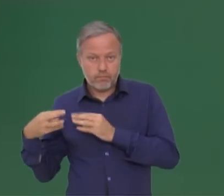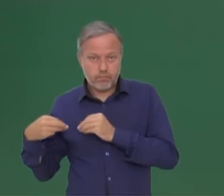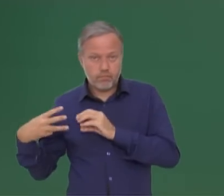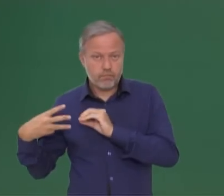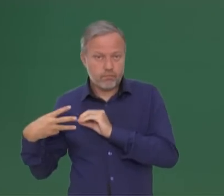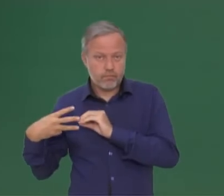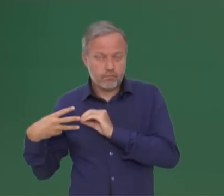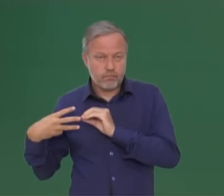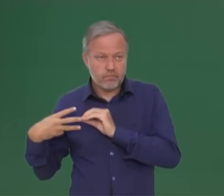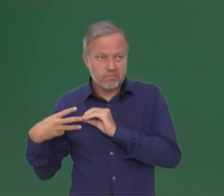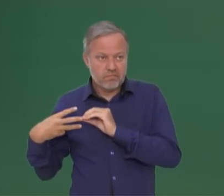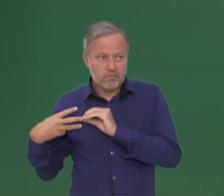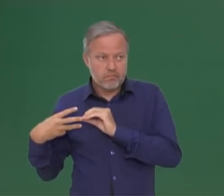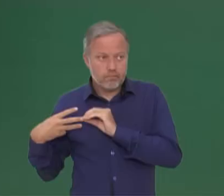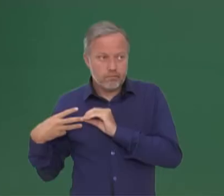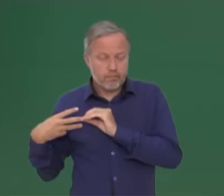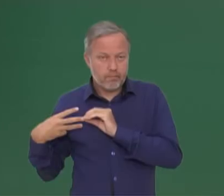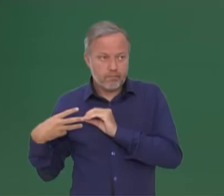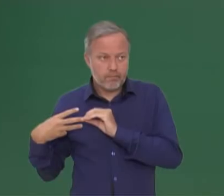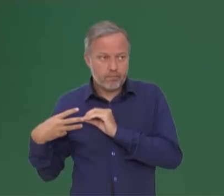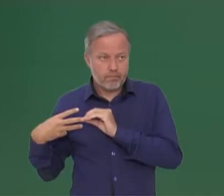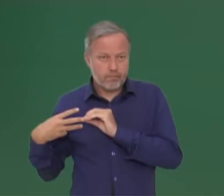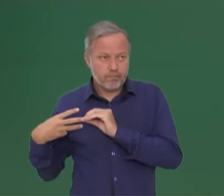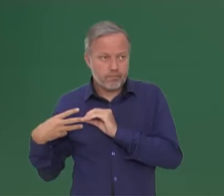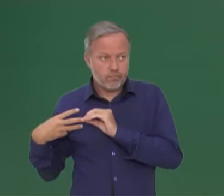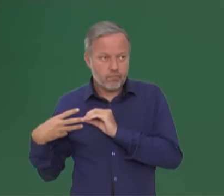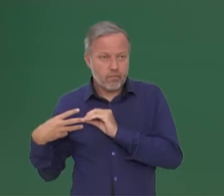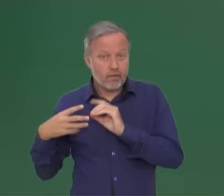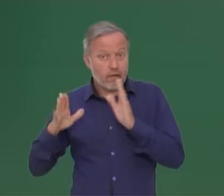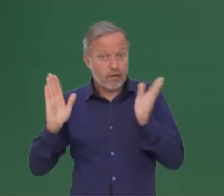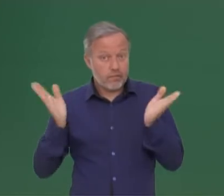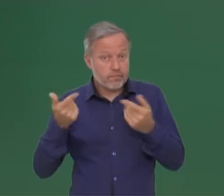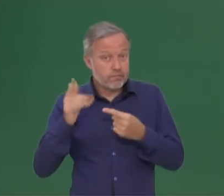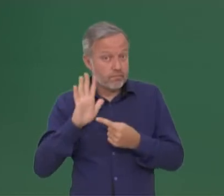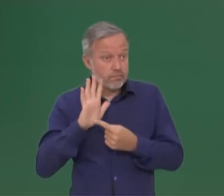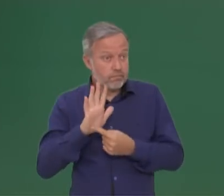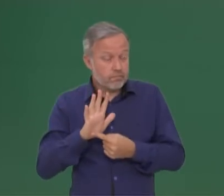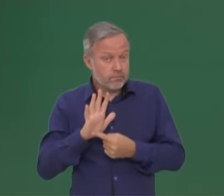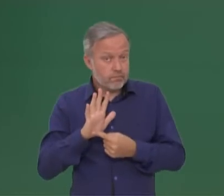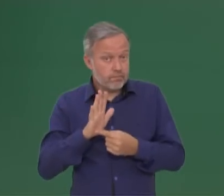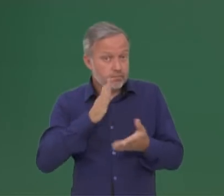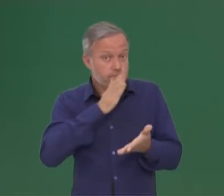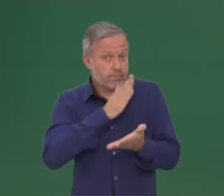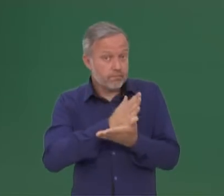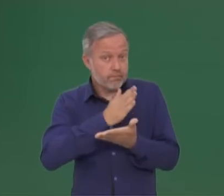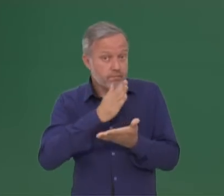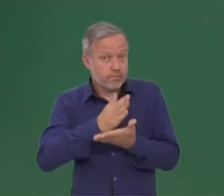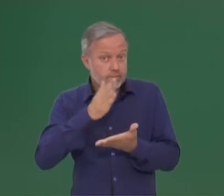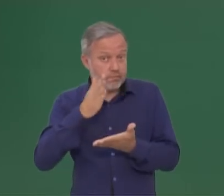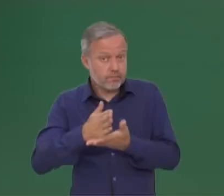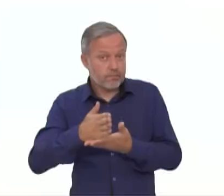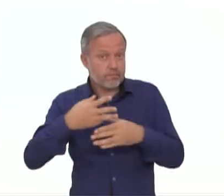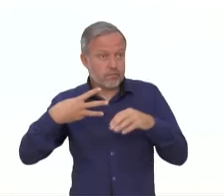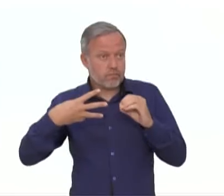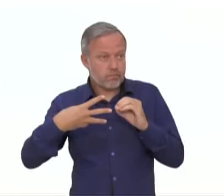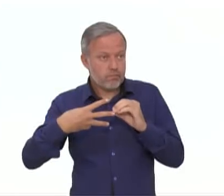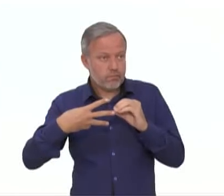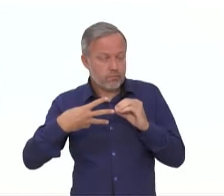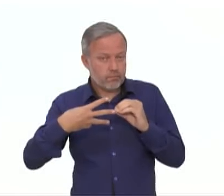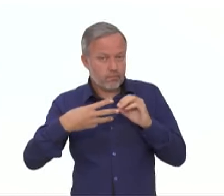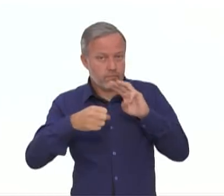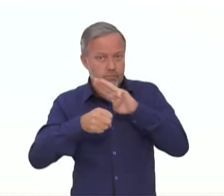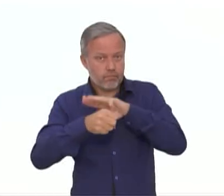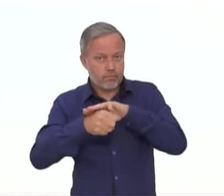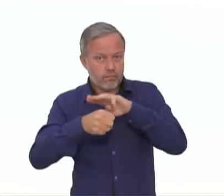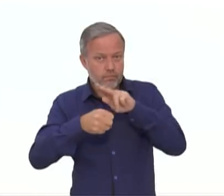Perfeito. Então, isso a gente já sabe. Agora eu vou mostrar para vocês as partes de uma célula: